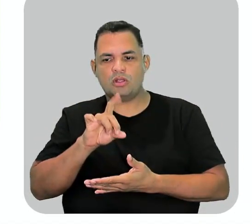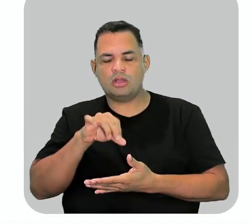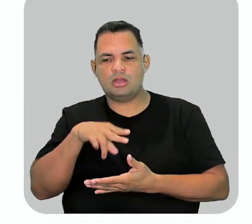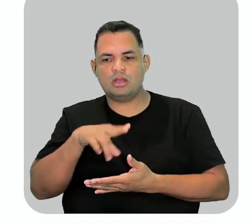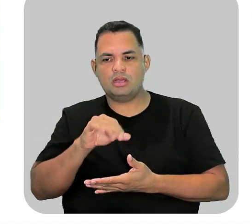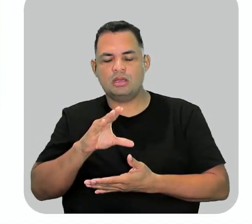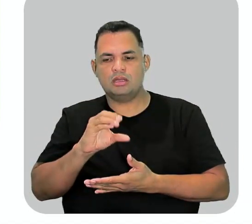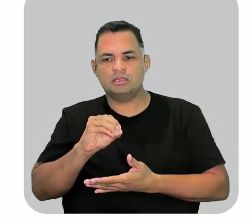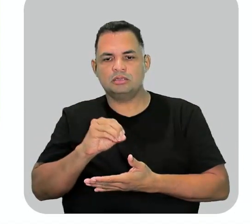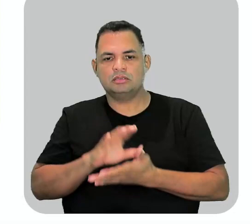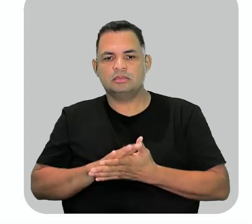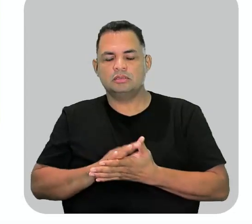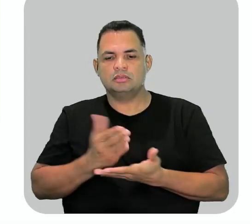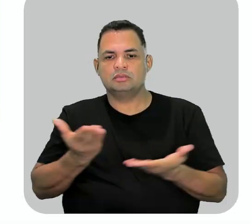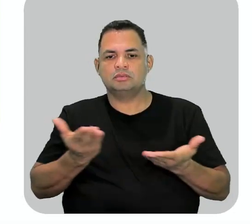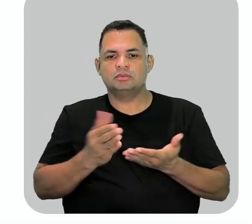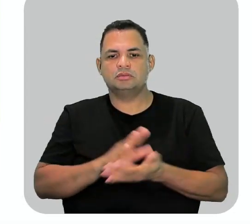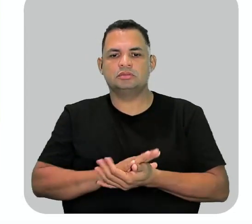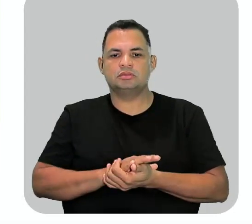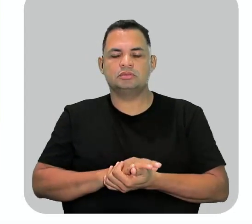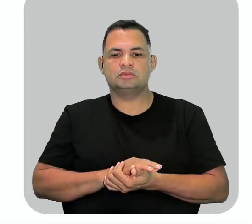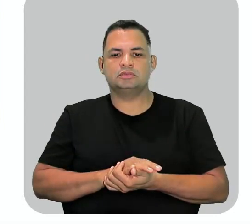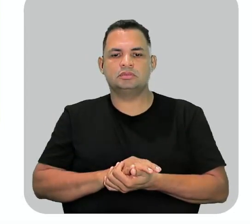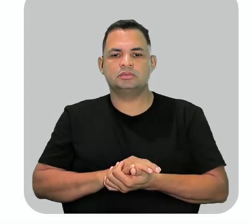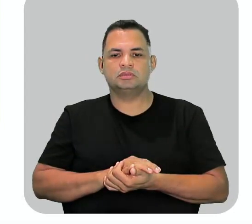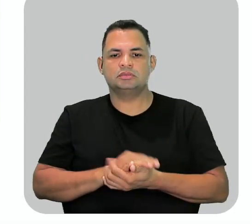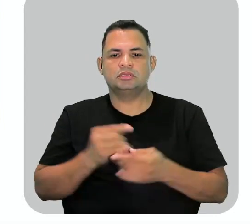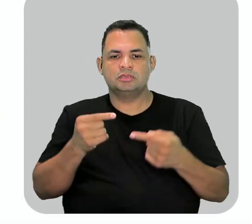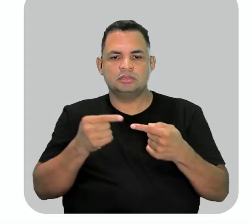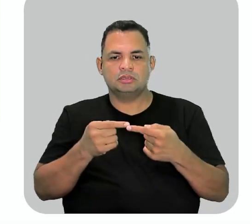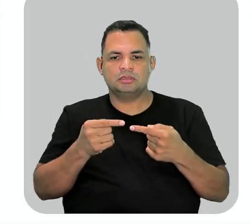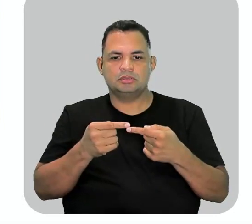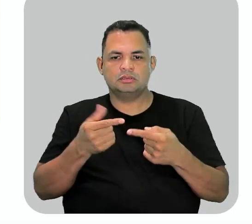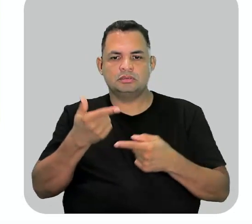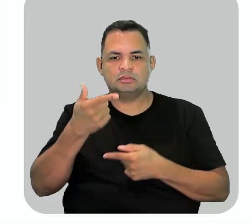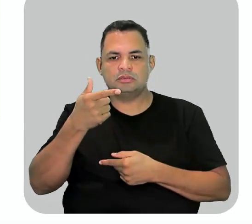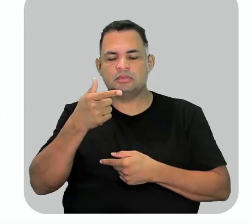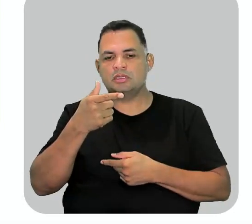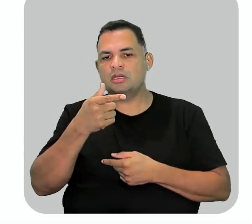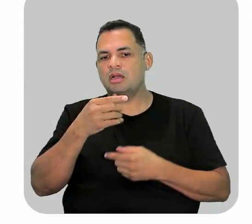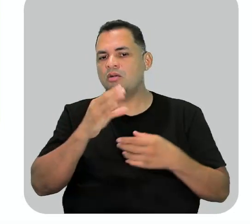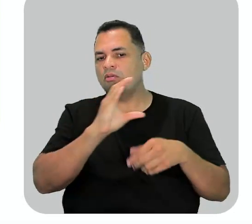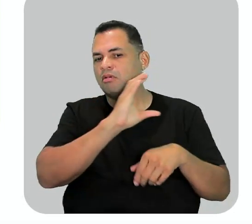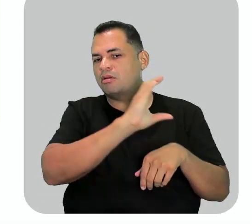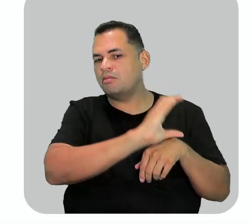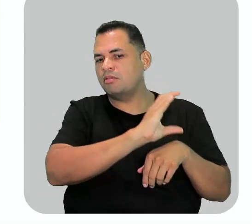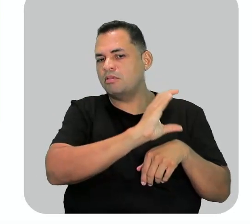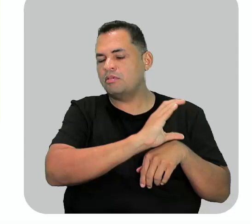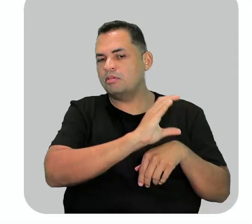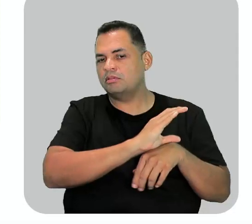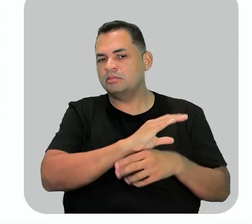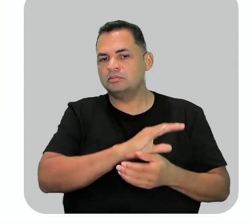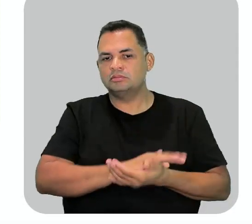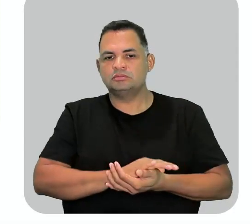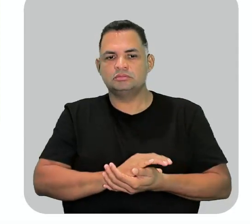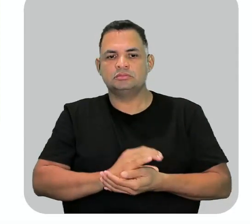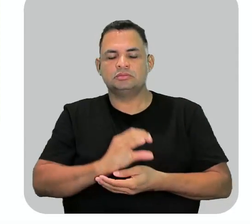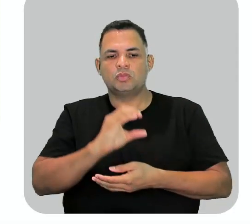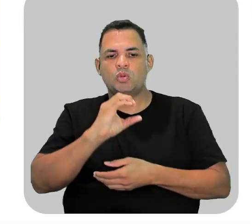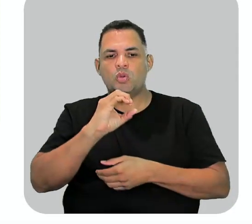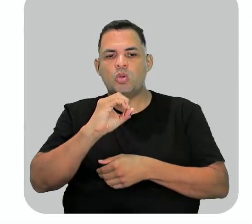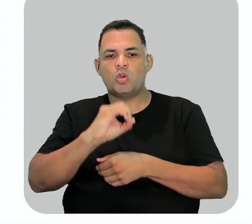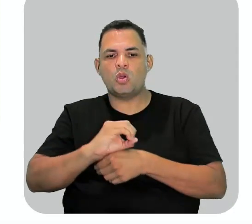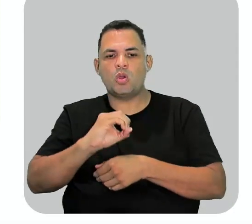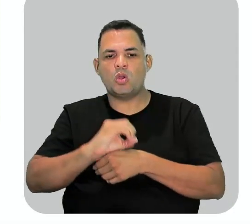que nesse caso aqui é o metil, vai vir e vai se ligar ao carbono. O oxigênio, por sua